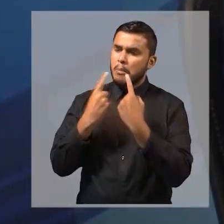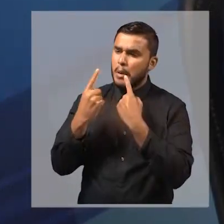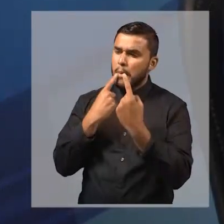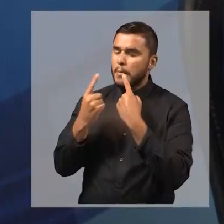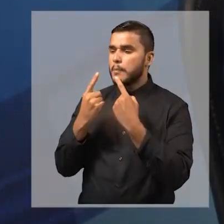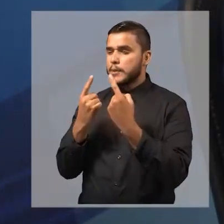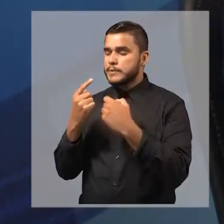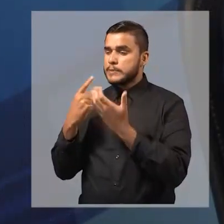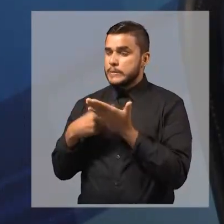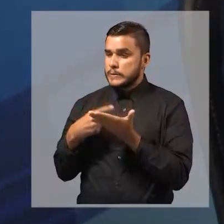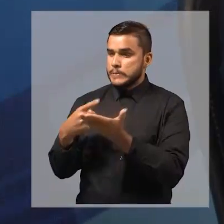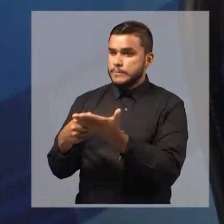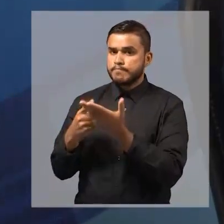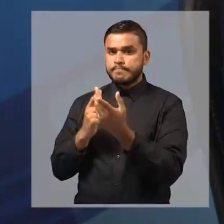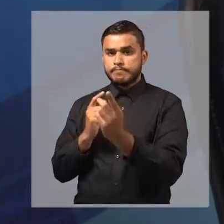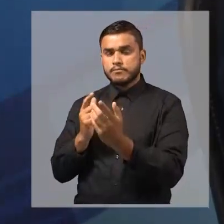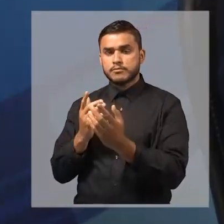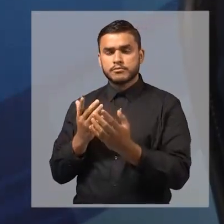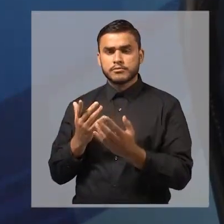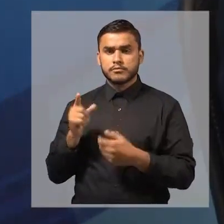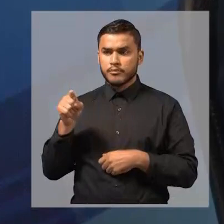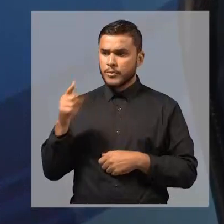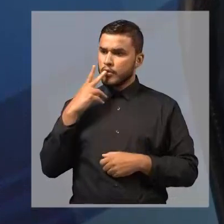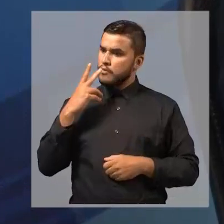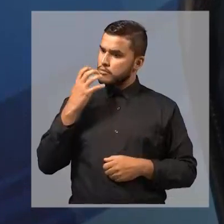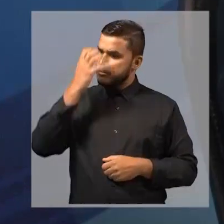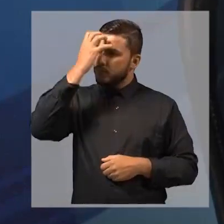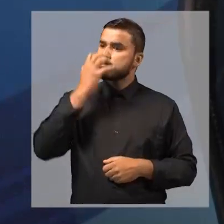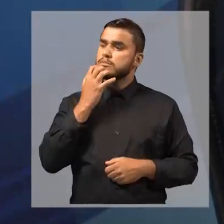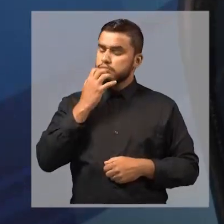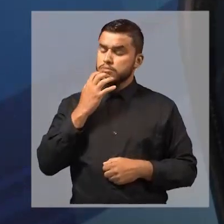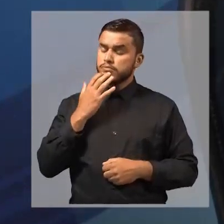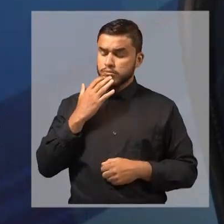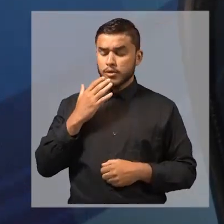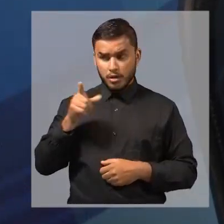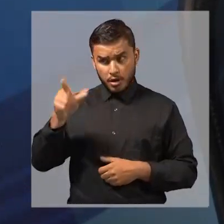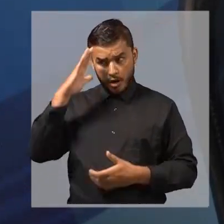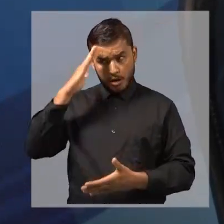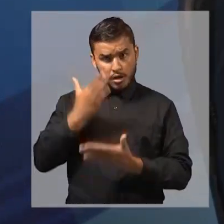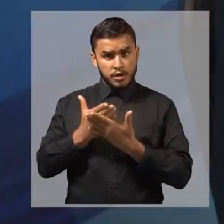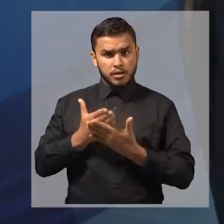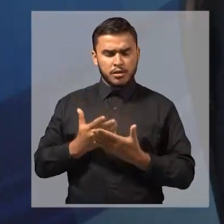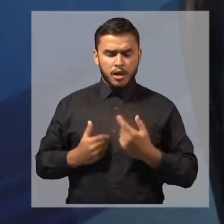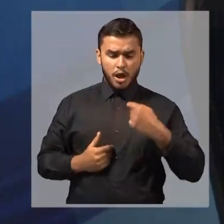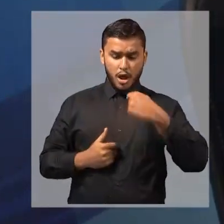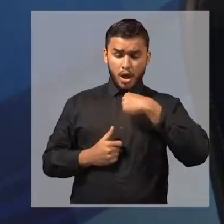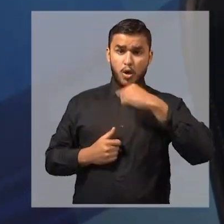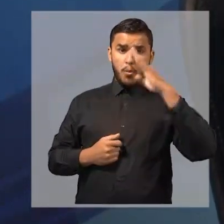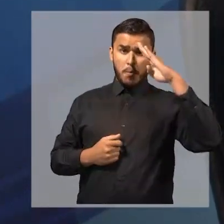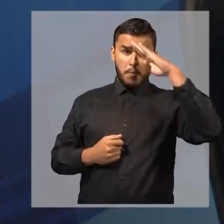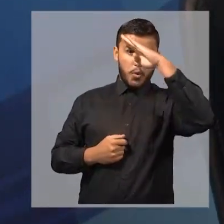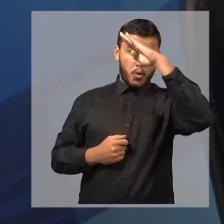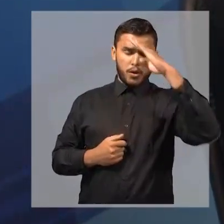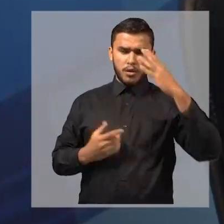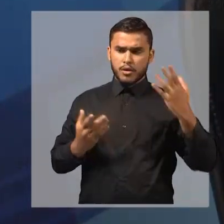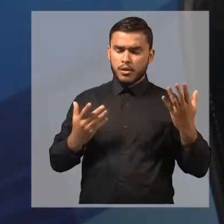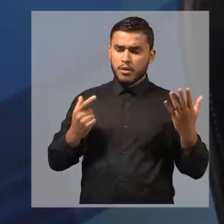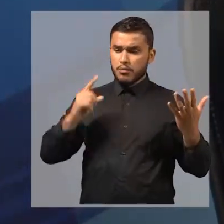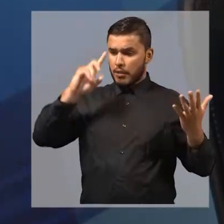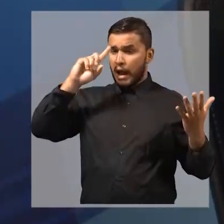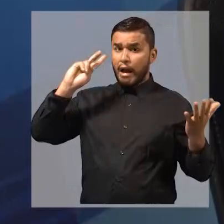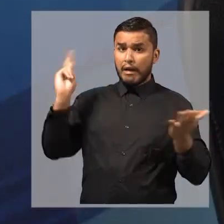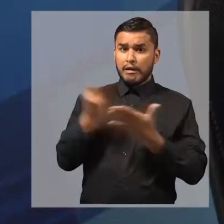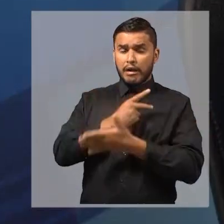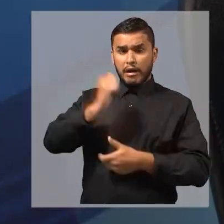certo? Está autorizado a dar sustentabilidade, foi negociado. Se o presidente, que é a figura, pode voltar